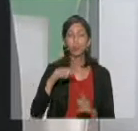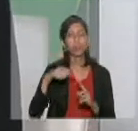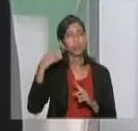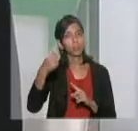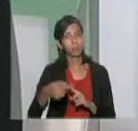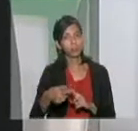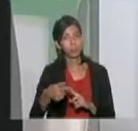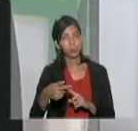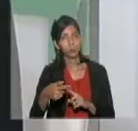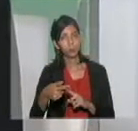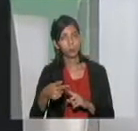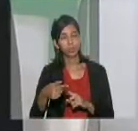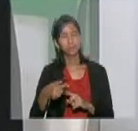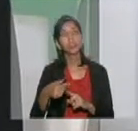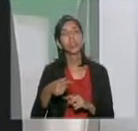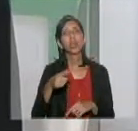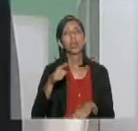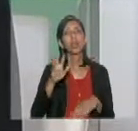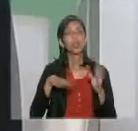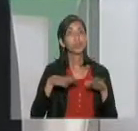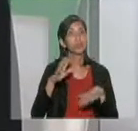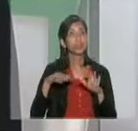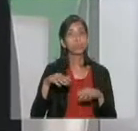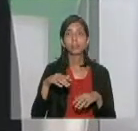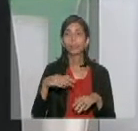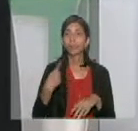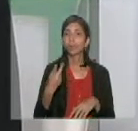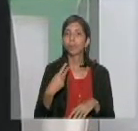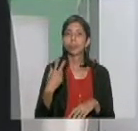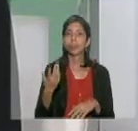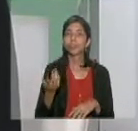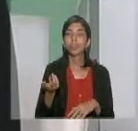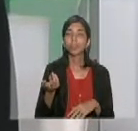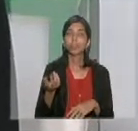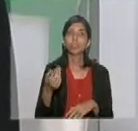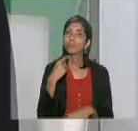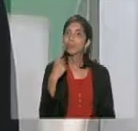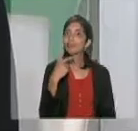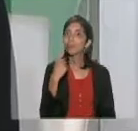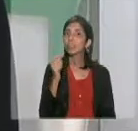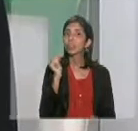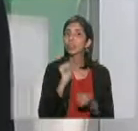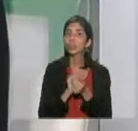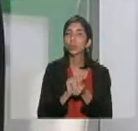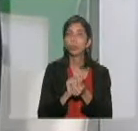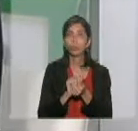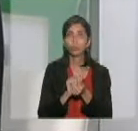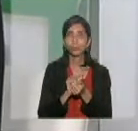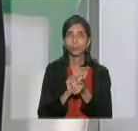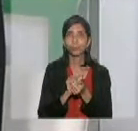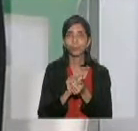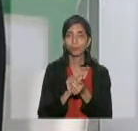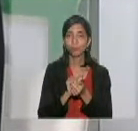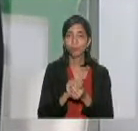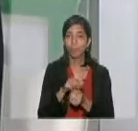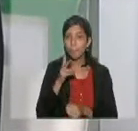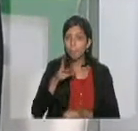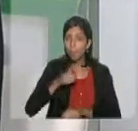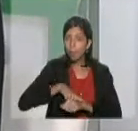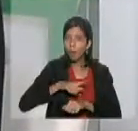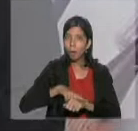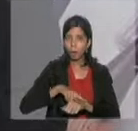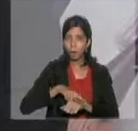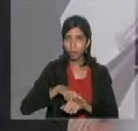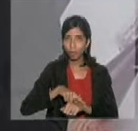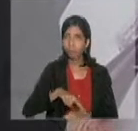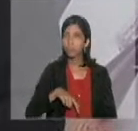comia depois. Muitas vezes a gente não colocava realmente junto no mesmo